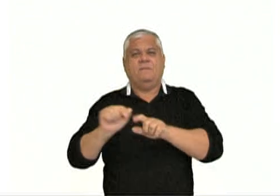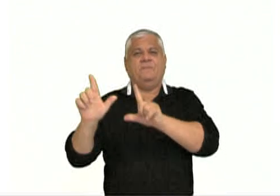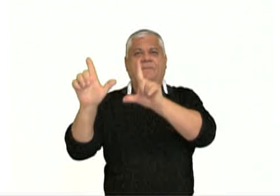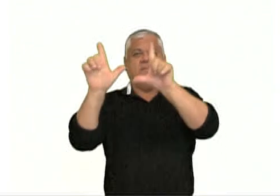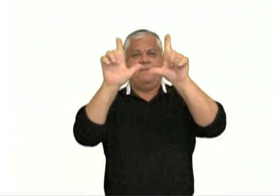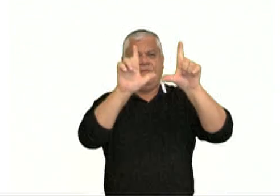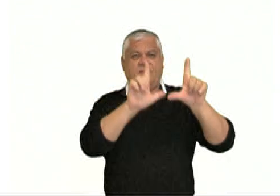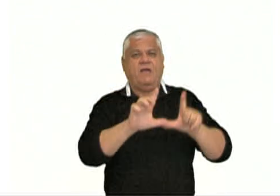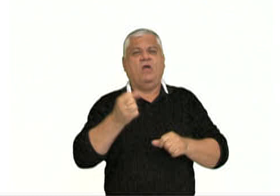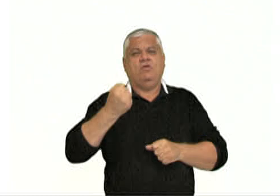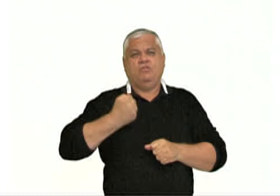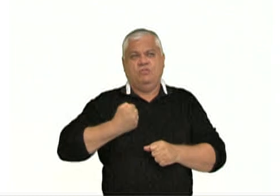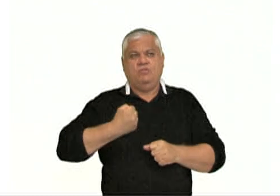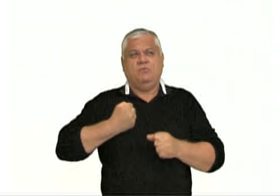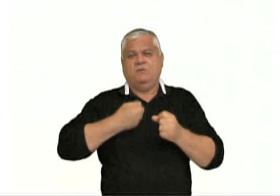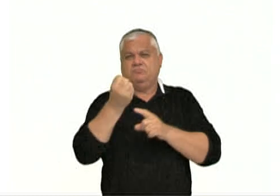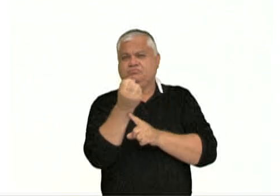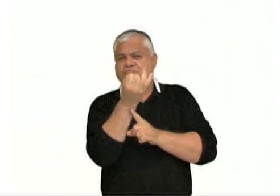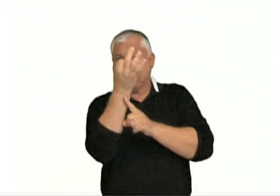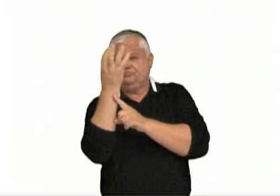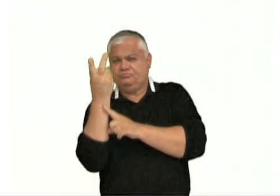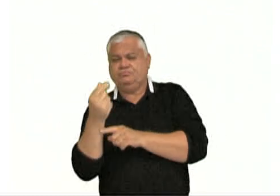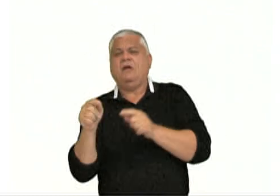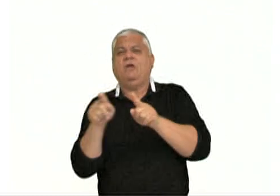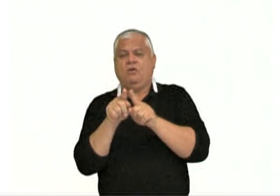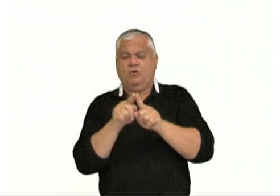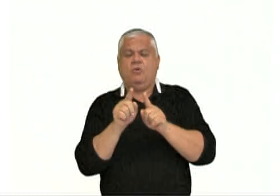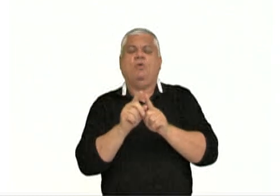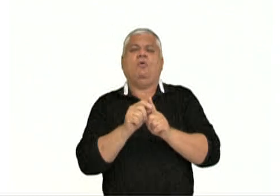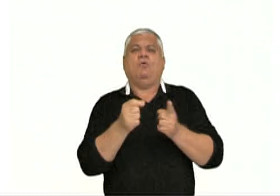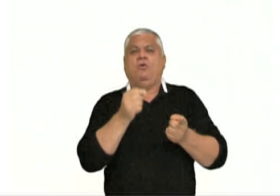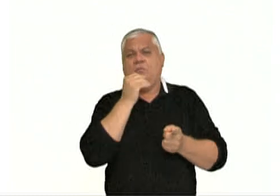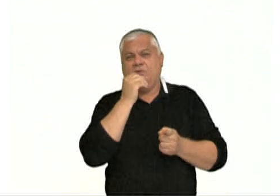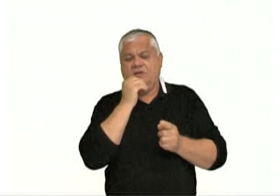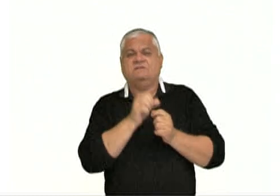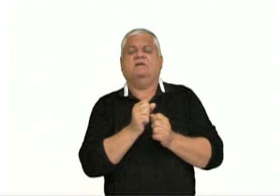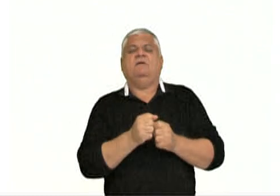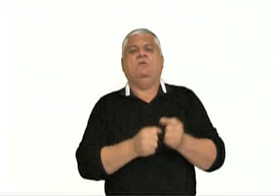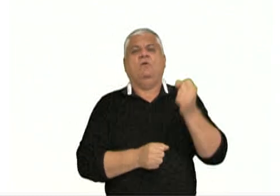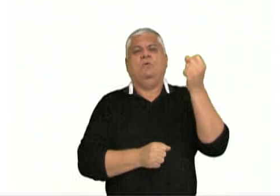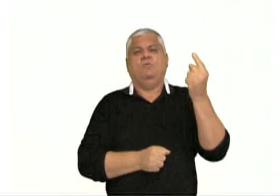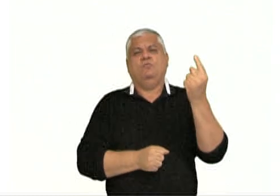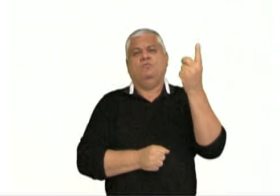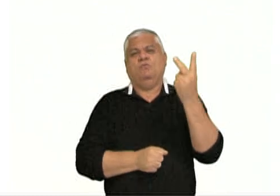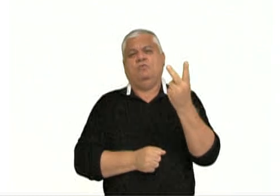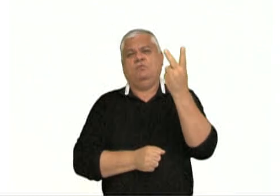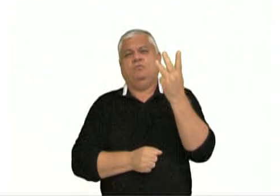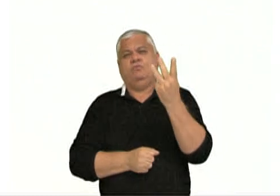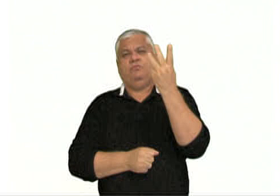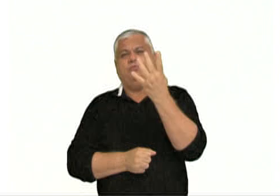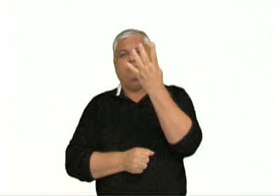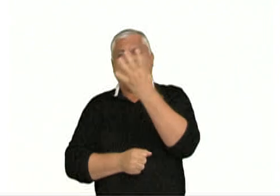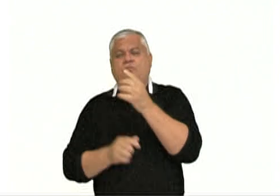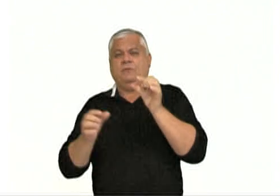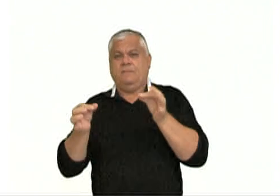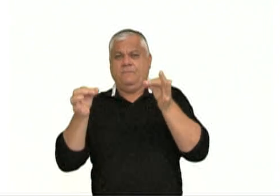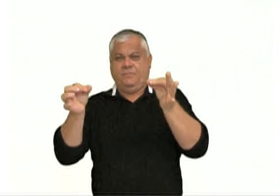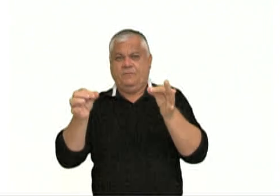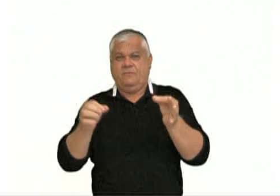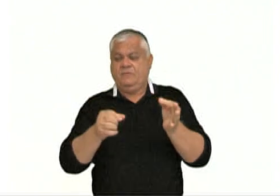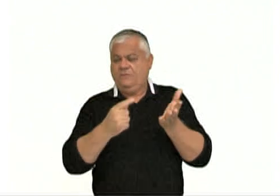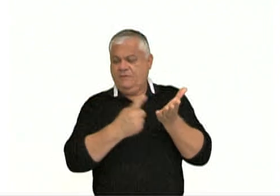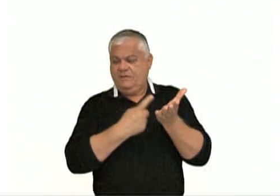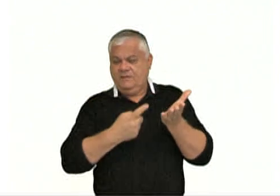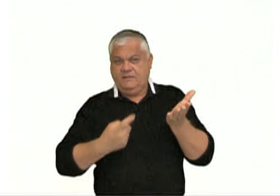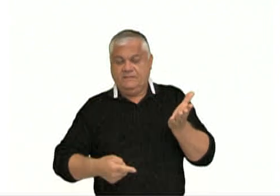números racionais e os colocou em ordem crescente, do menor para o maior, para colar no caderno.